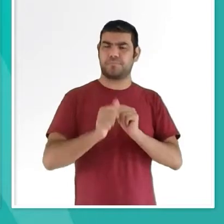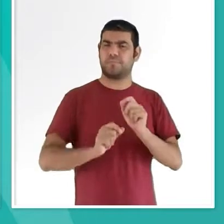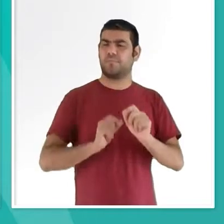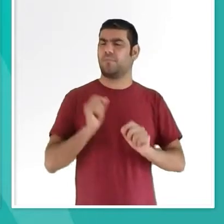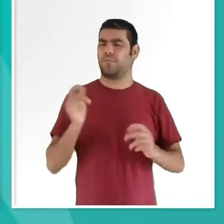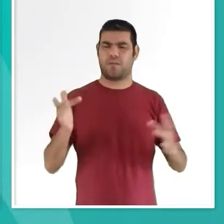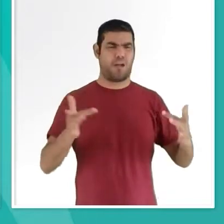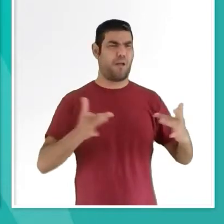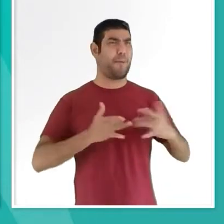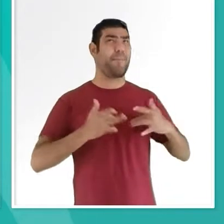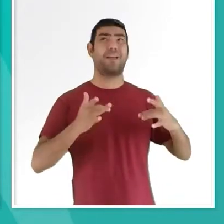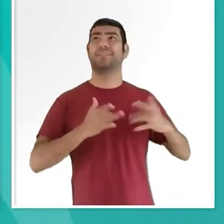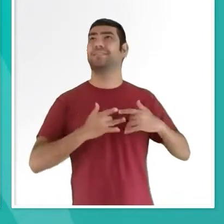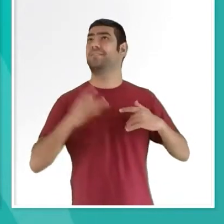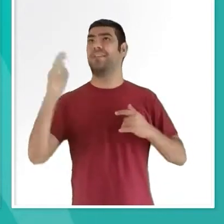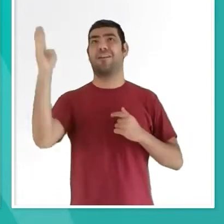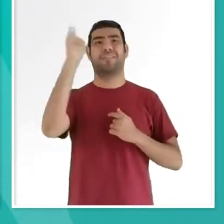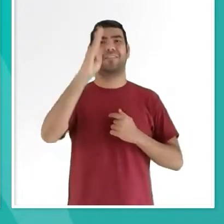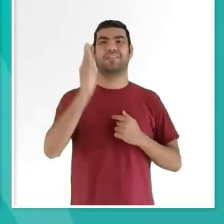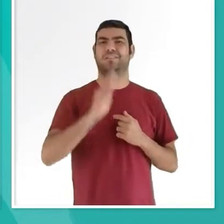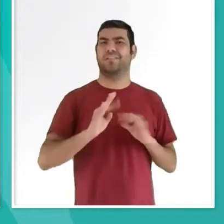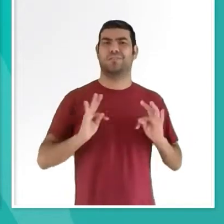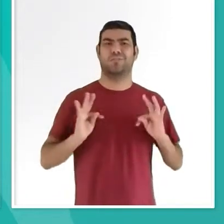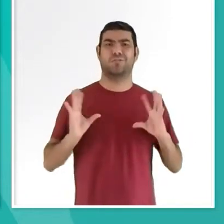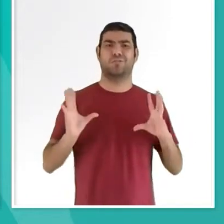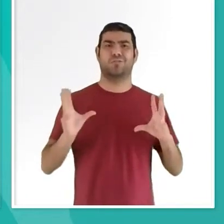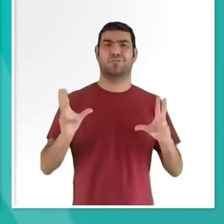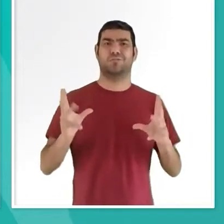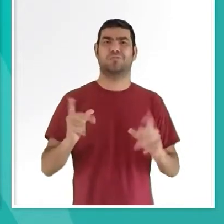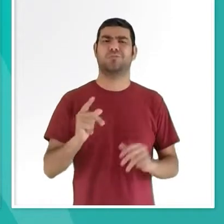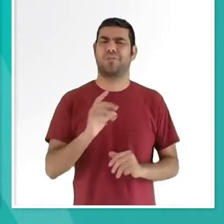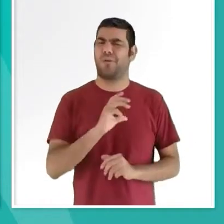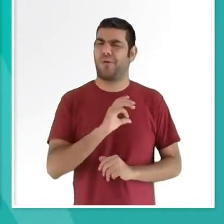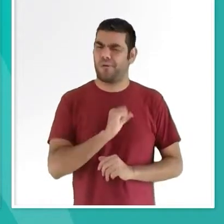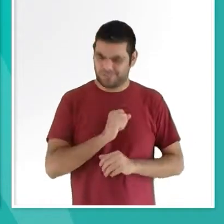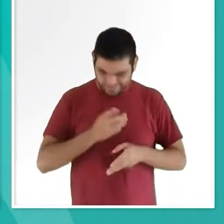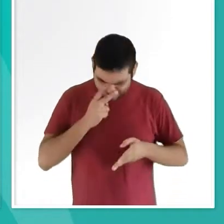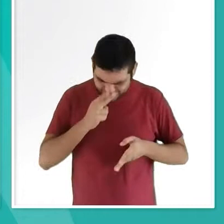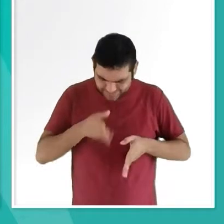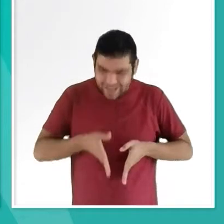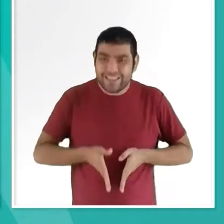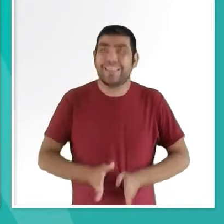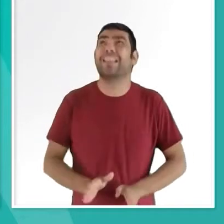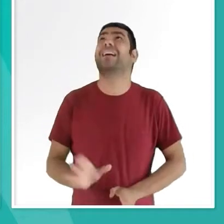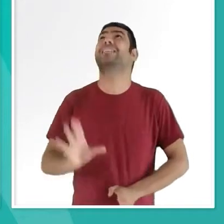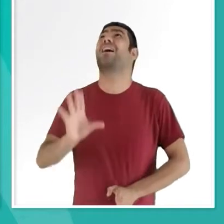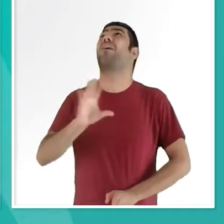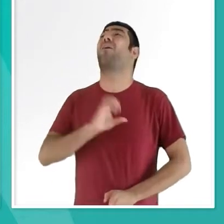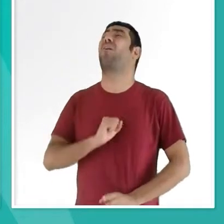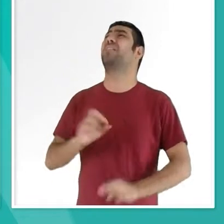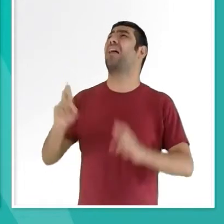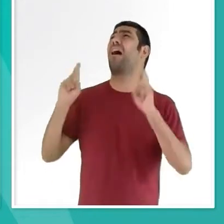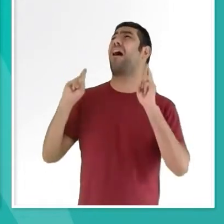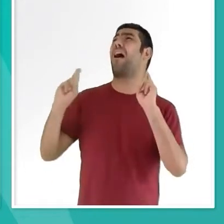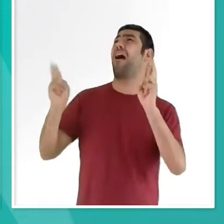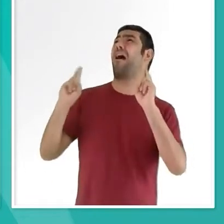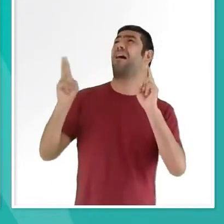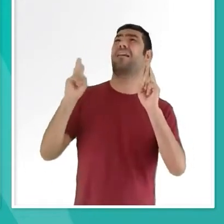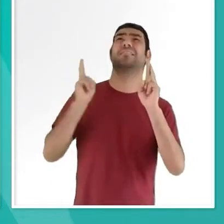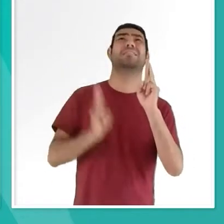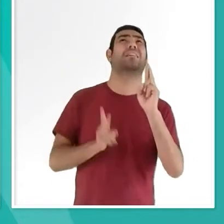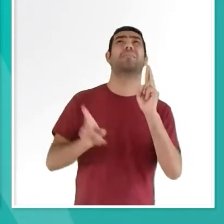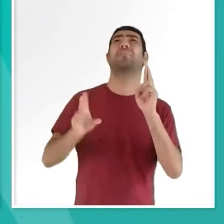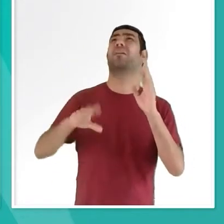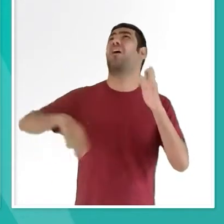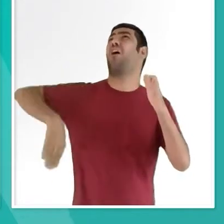nacional, né? Que todos do Brasil parece que nascem já gostando ou pelo menos sabendo jogar, né? Parece que é